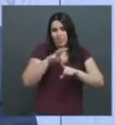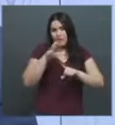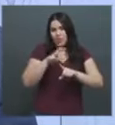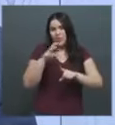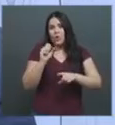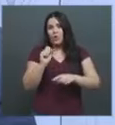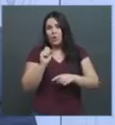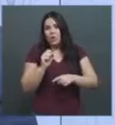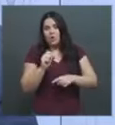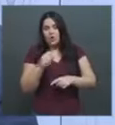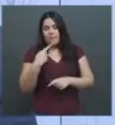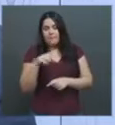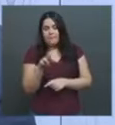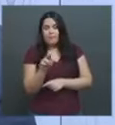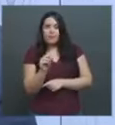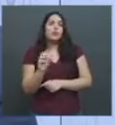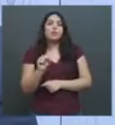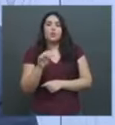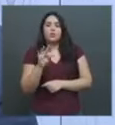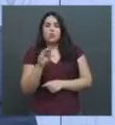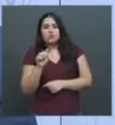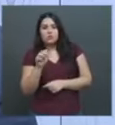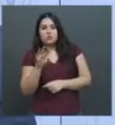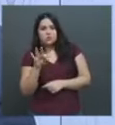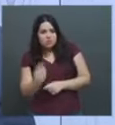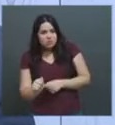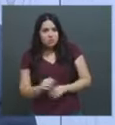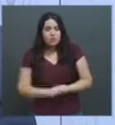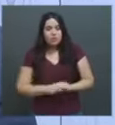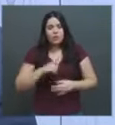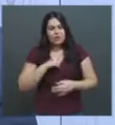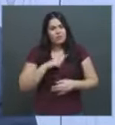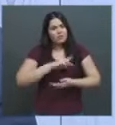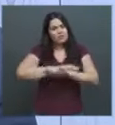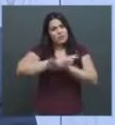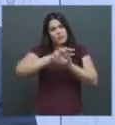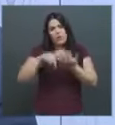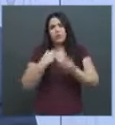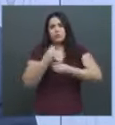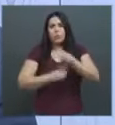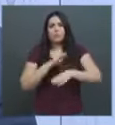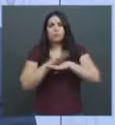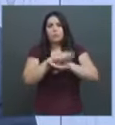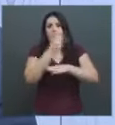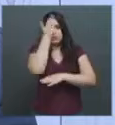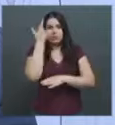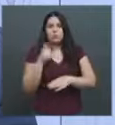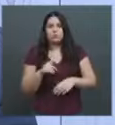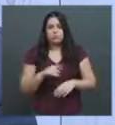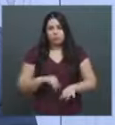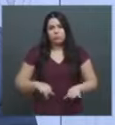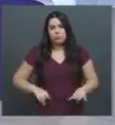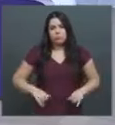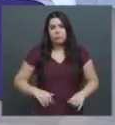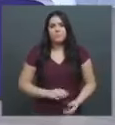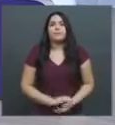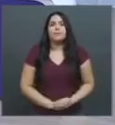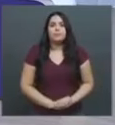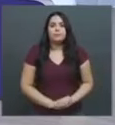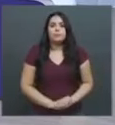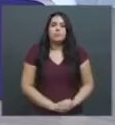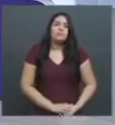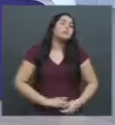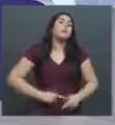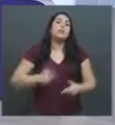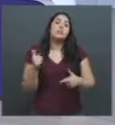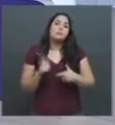próstata dele. Então, existem muitos caminhos para a gente poder ajudar a quem tem incontinência. E esse tipo de problema, ele